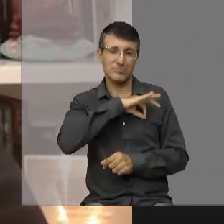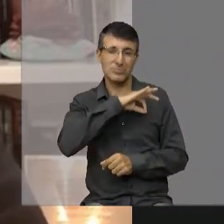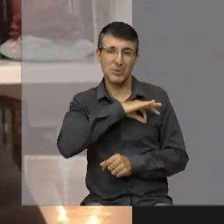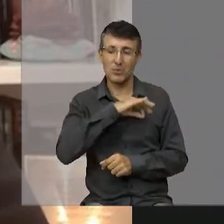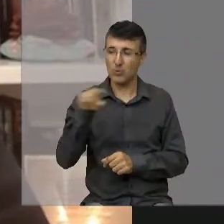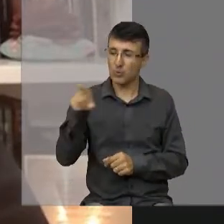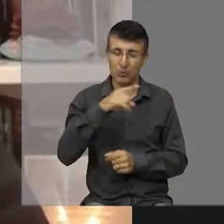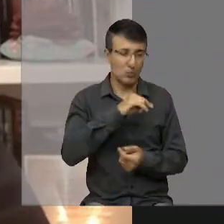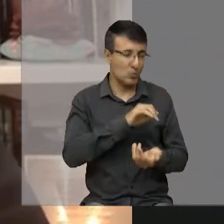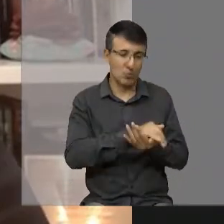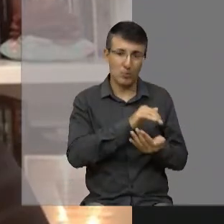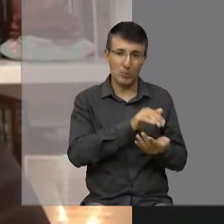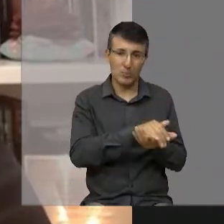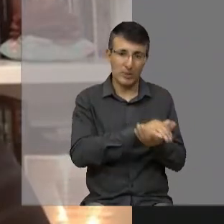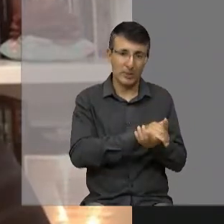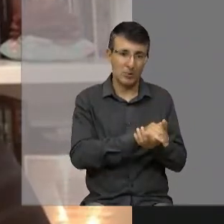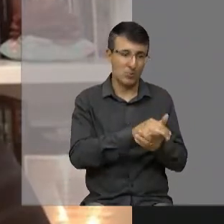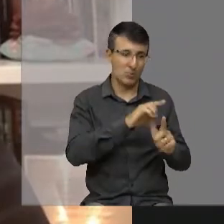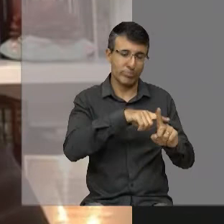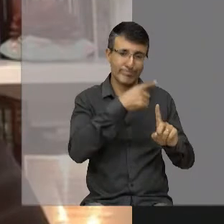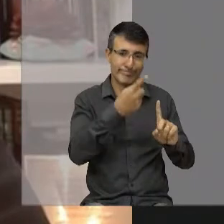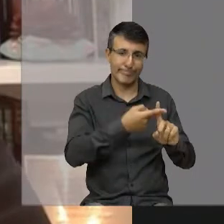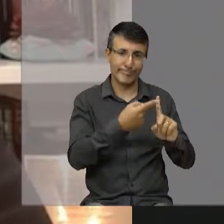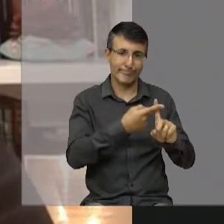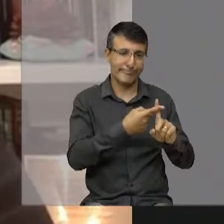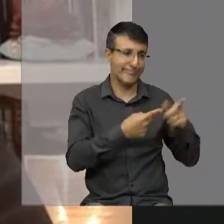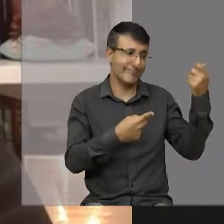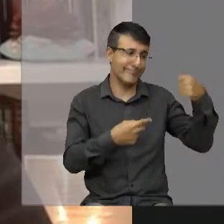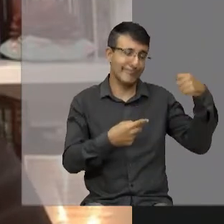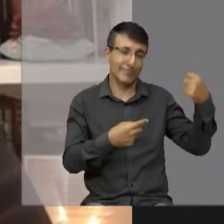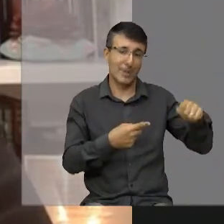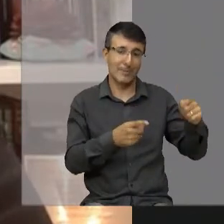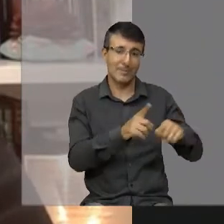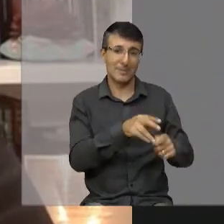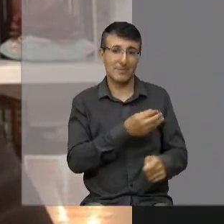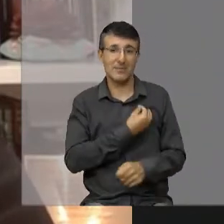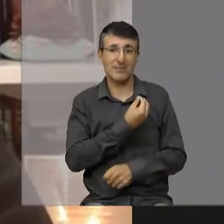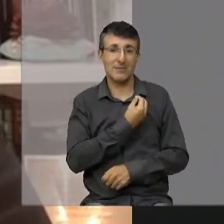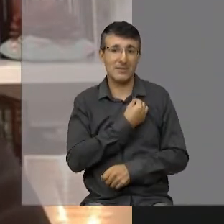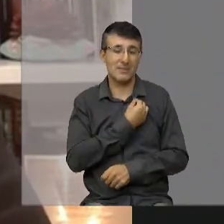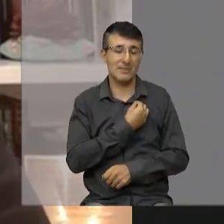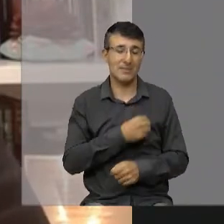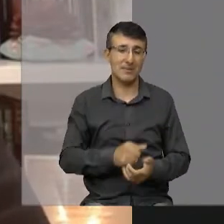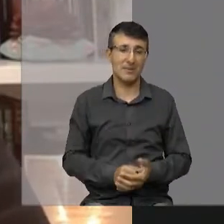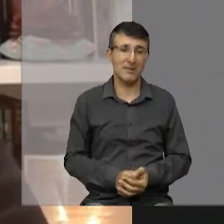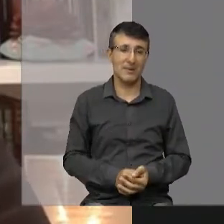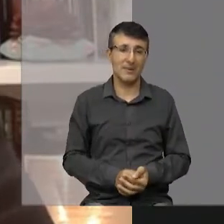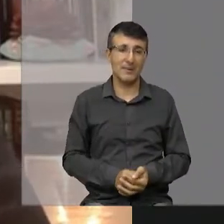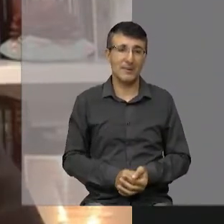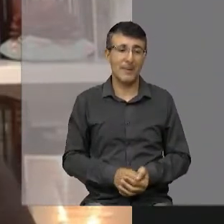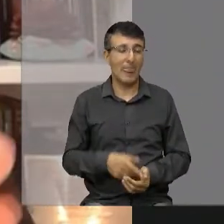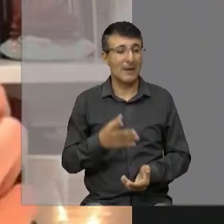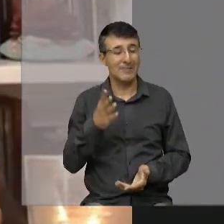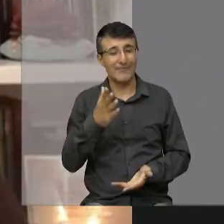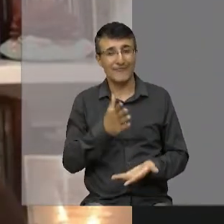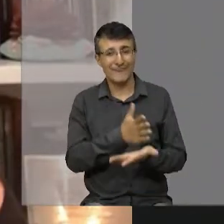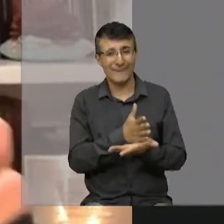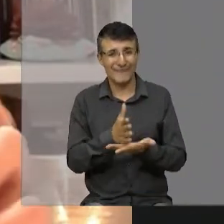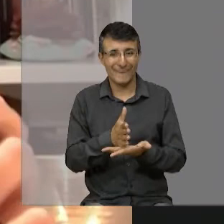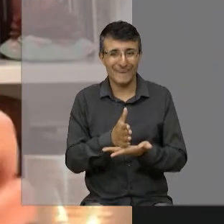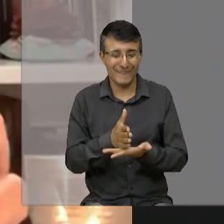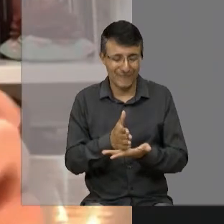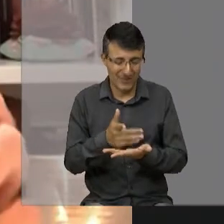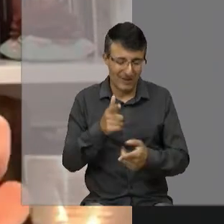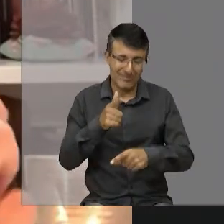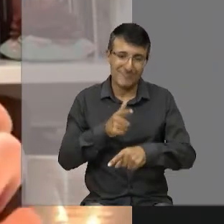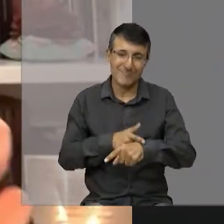né, somando a dela, é essencial para a sobrevivência, não é nem para o sustento, né? A gente passa por um momento aí em que as mulheres